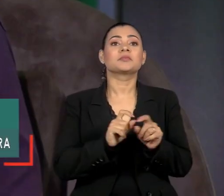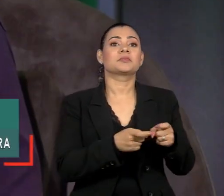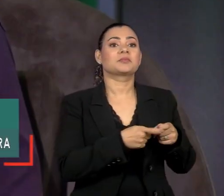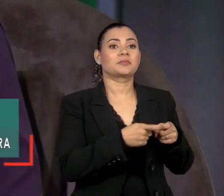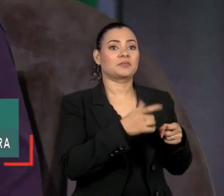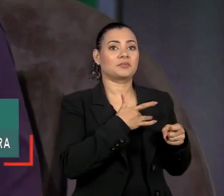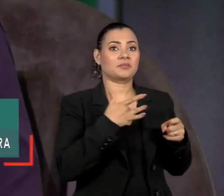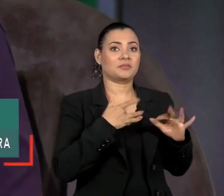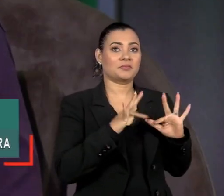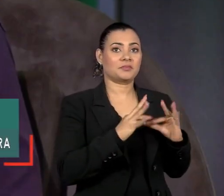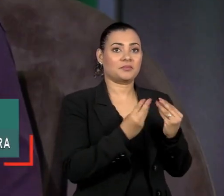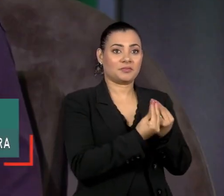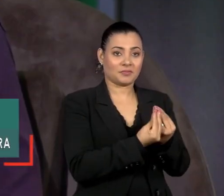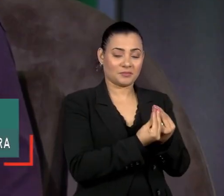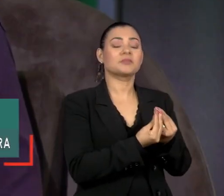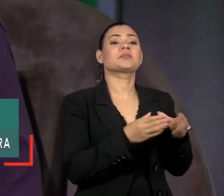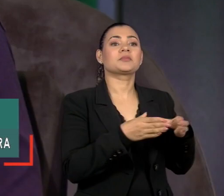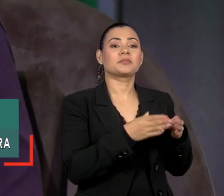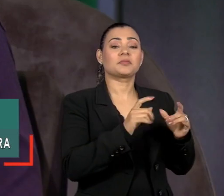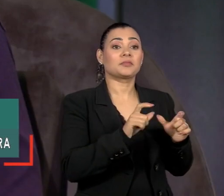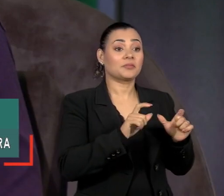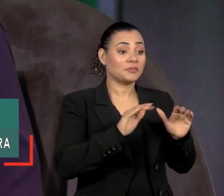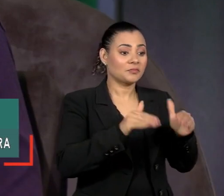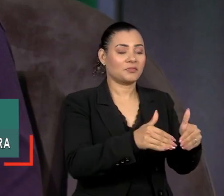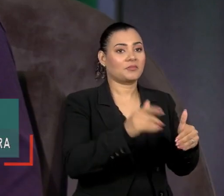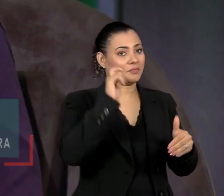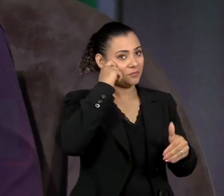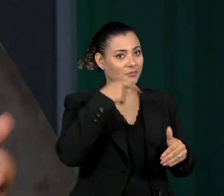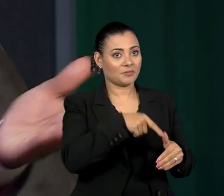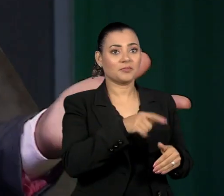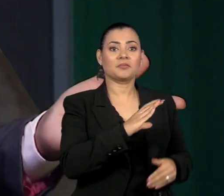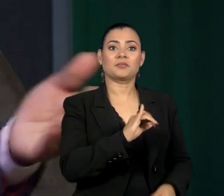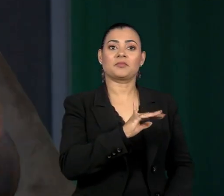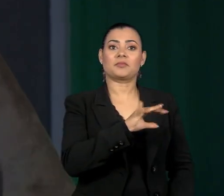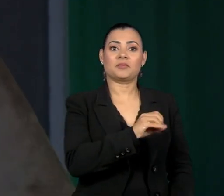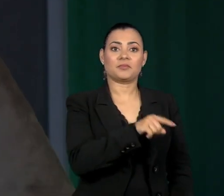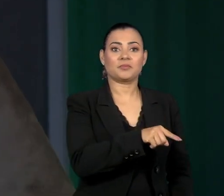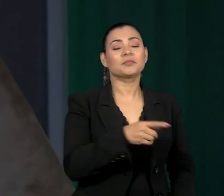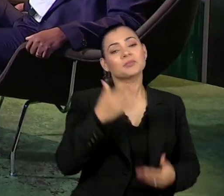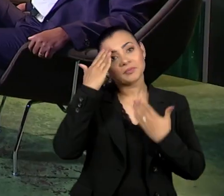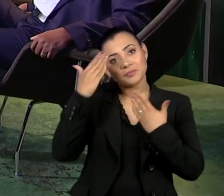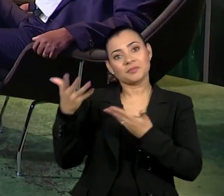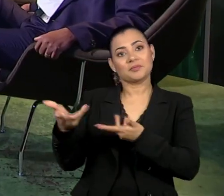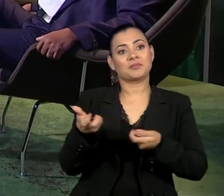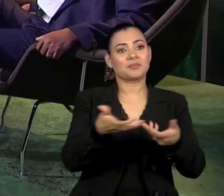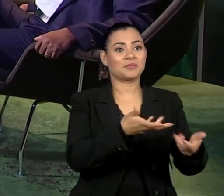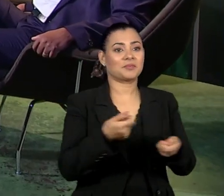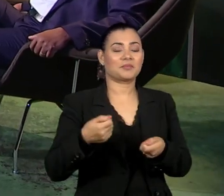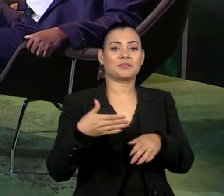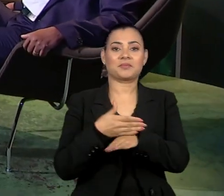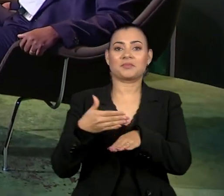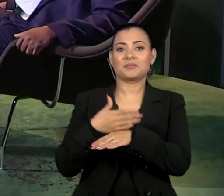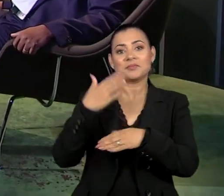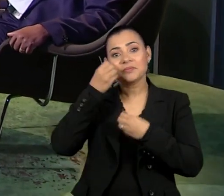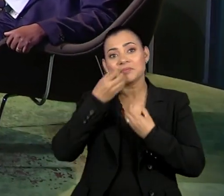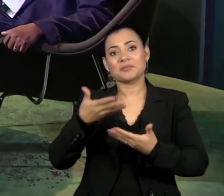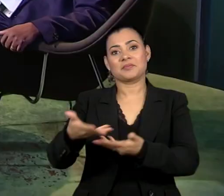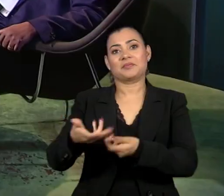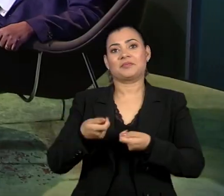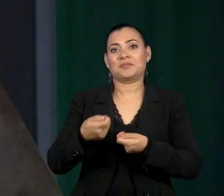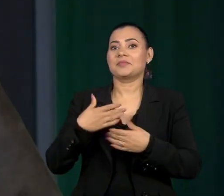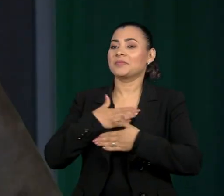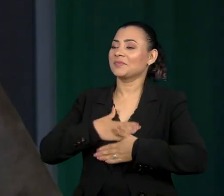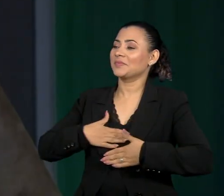e especialista em saúde da população negra, Caio Portela. Muito obrigado pela presença, sejam bem-vindos. Prazer é